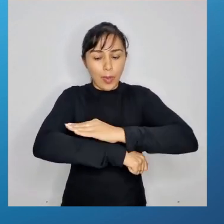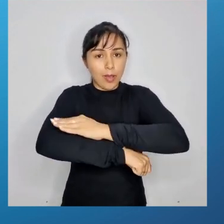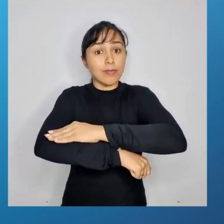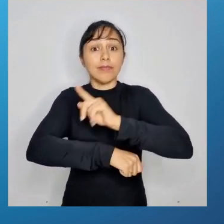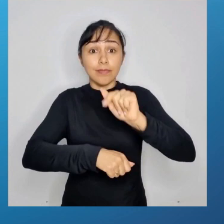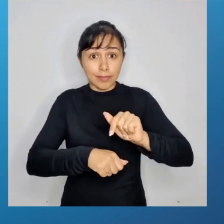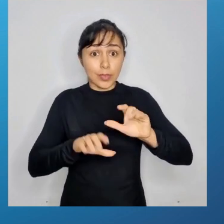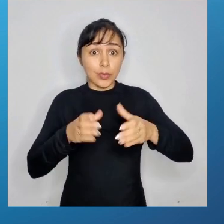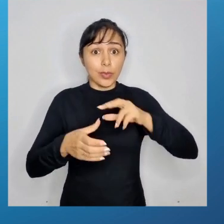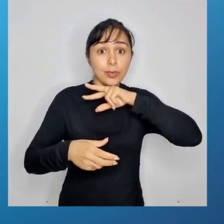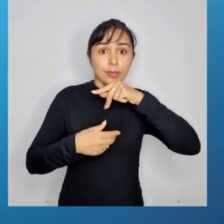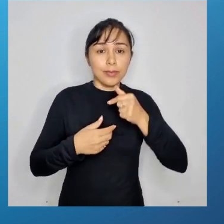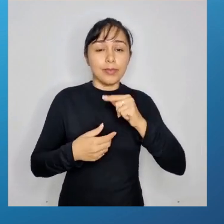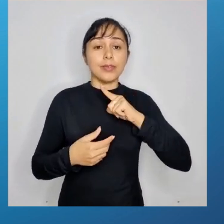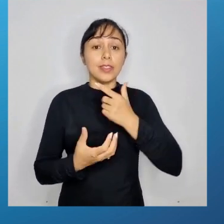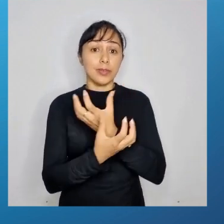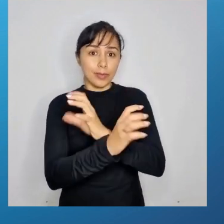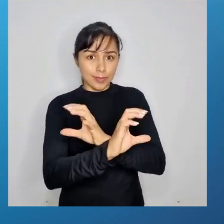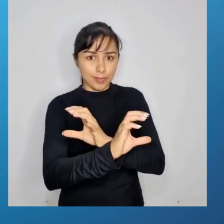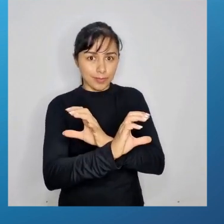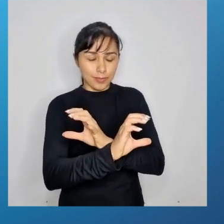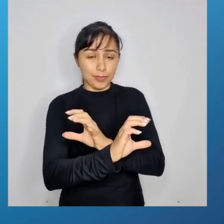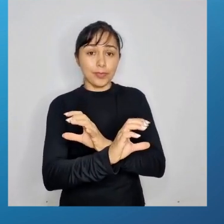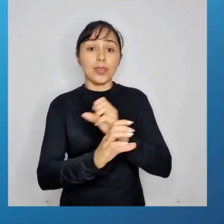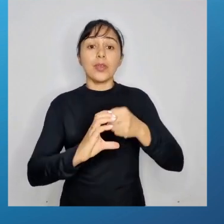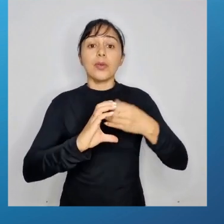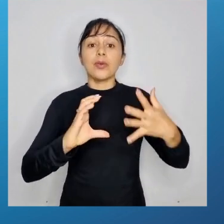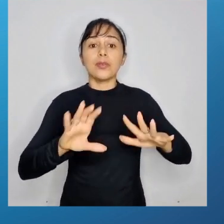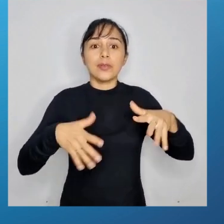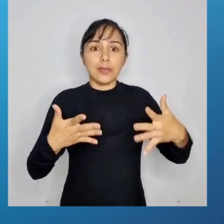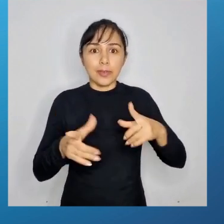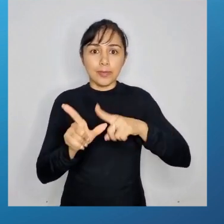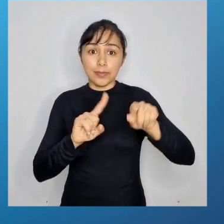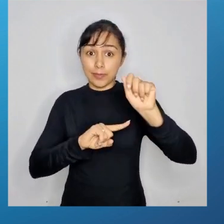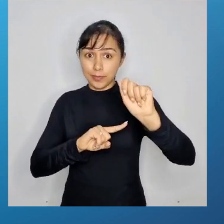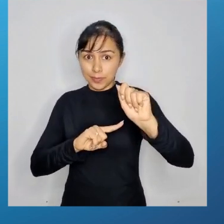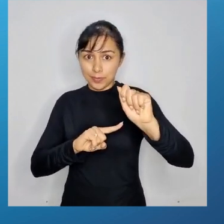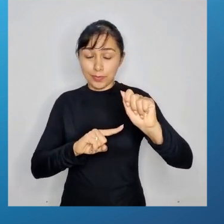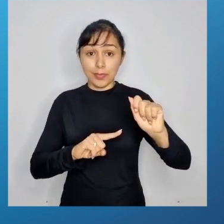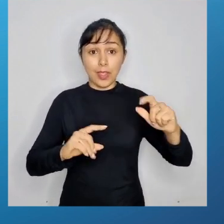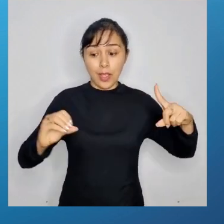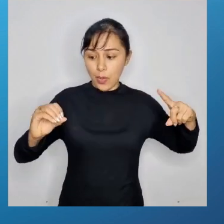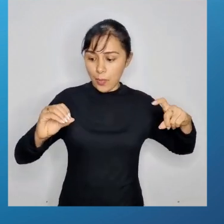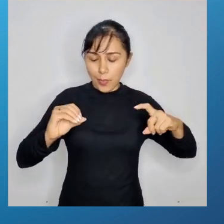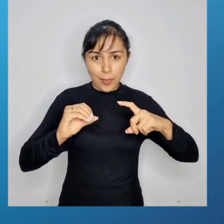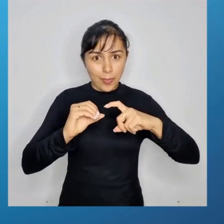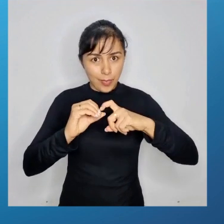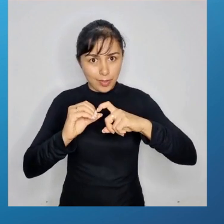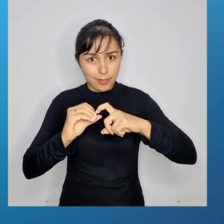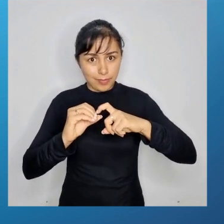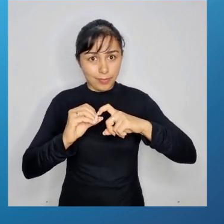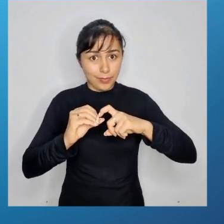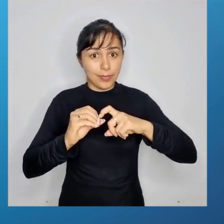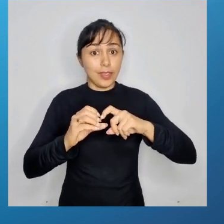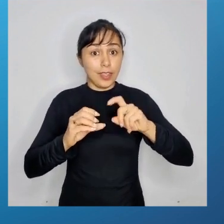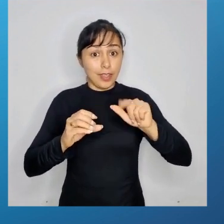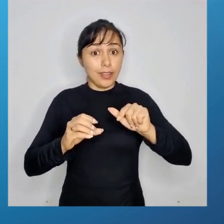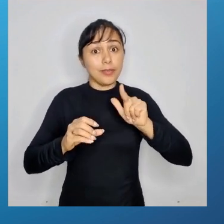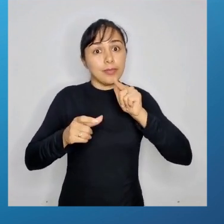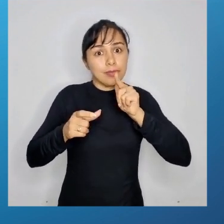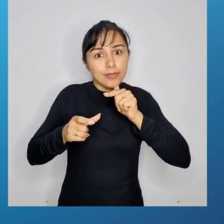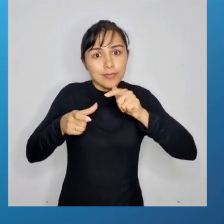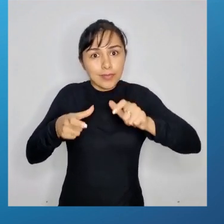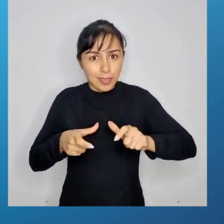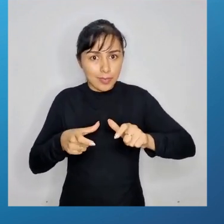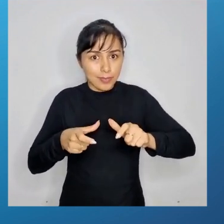apresenta, letra A, fecundação externa e respiração pulmonar e cutânea. Letra B,